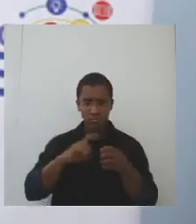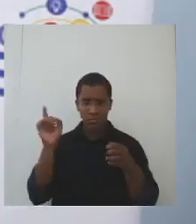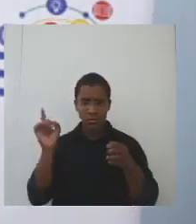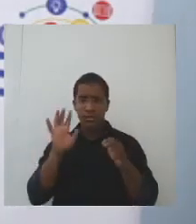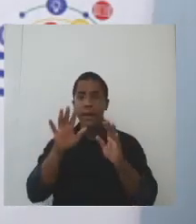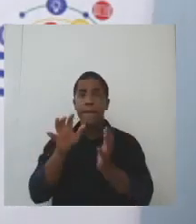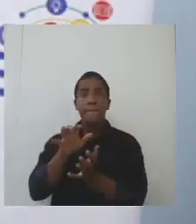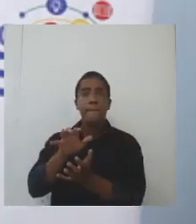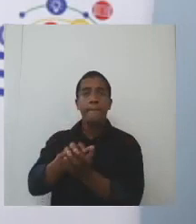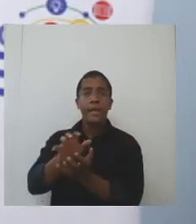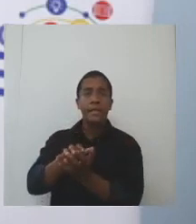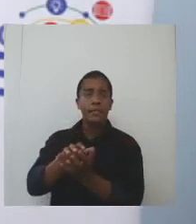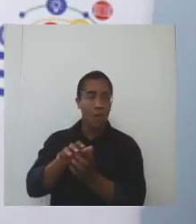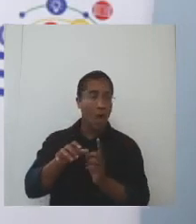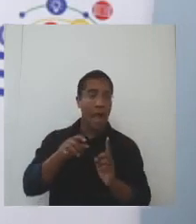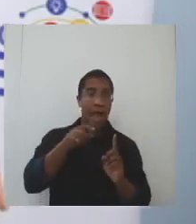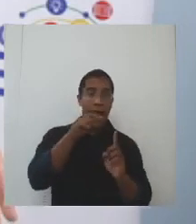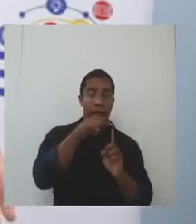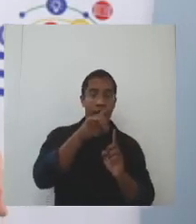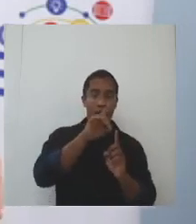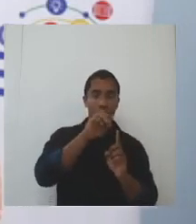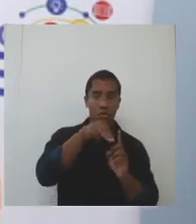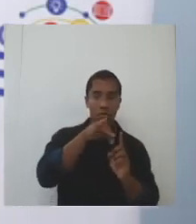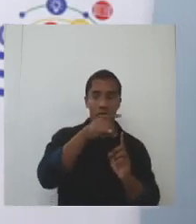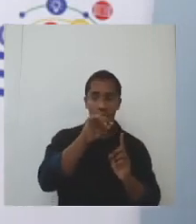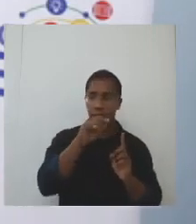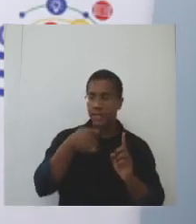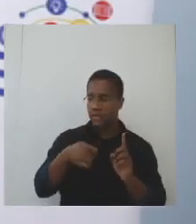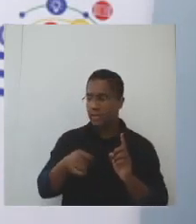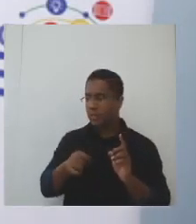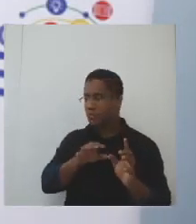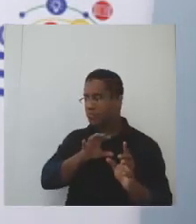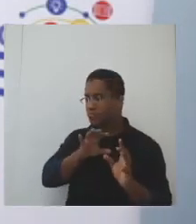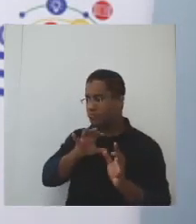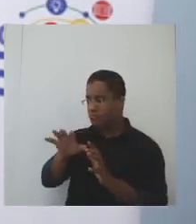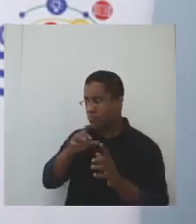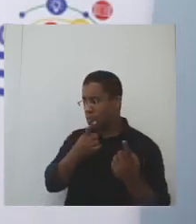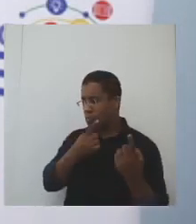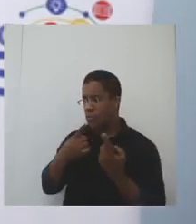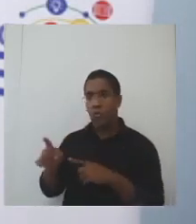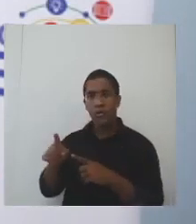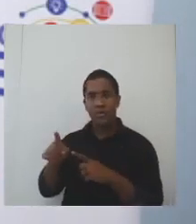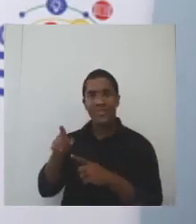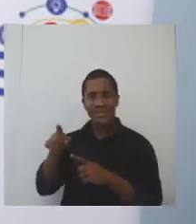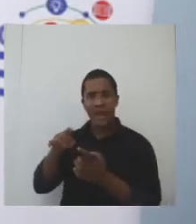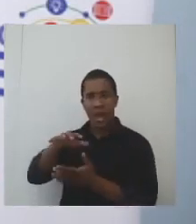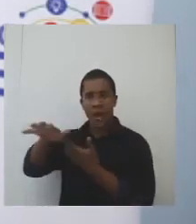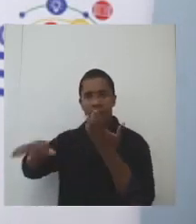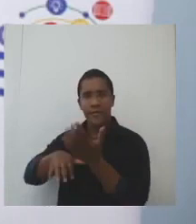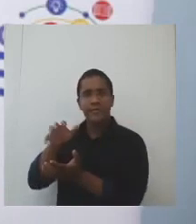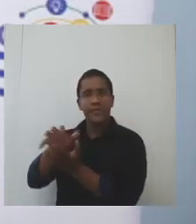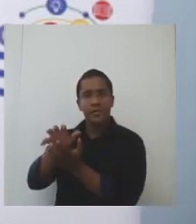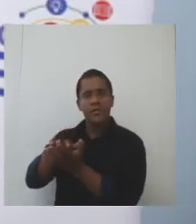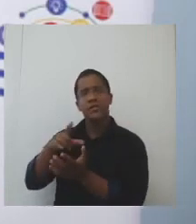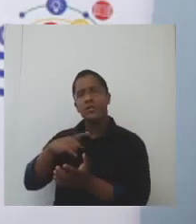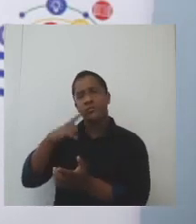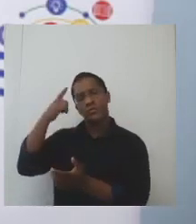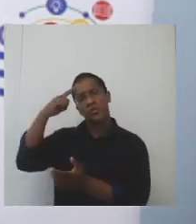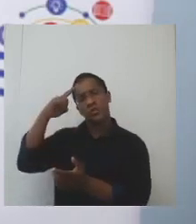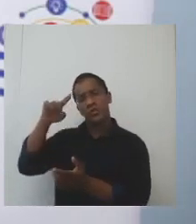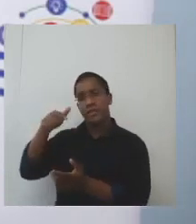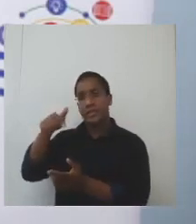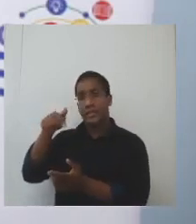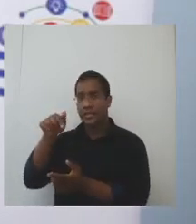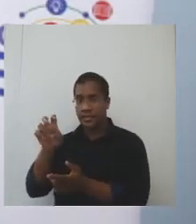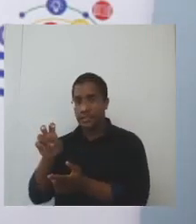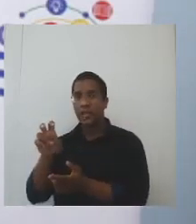que reprimir a Revolução Pernambucana, que nós tivemos sim sucesso, pelo menos durante 75 dias. Pernambuco